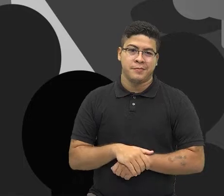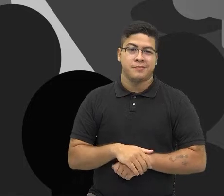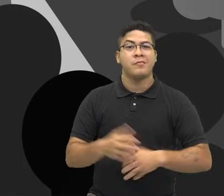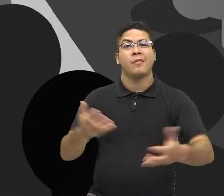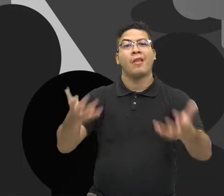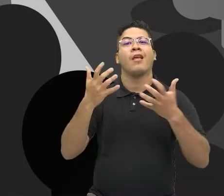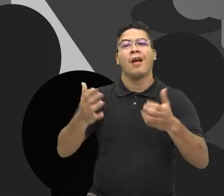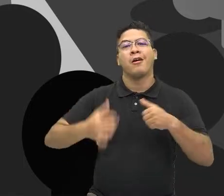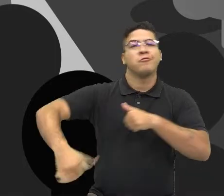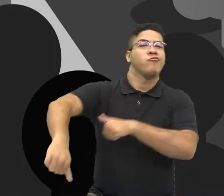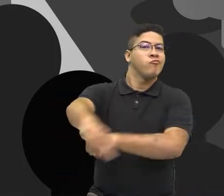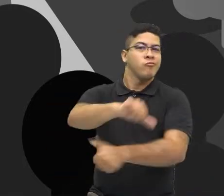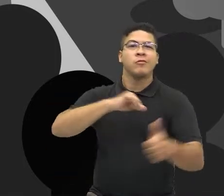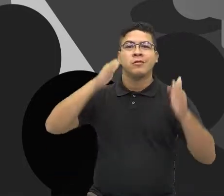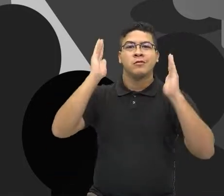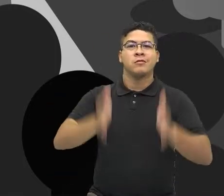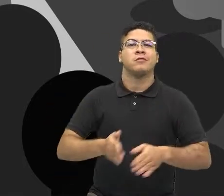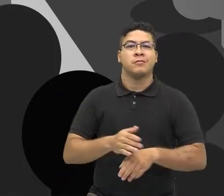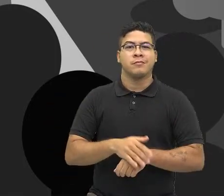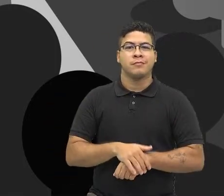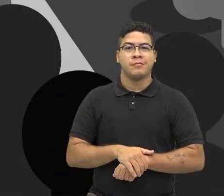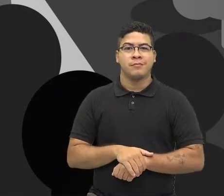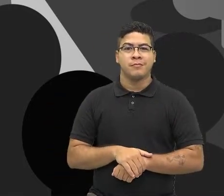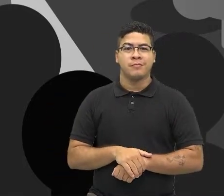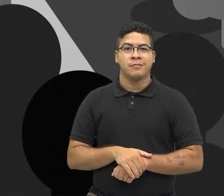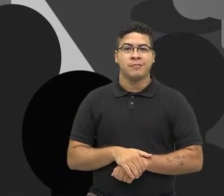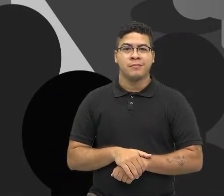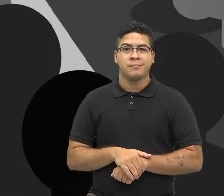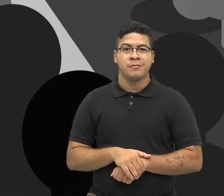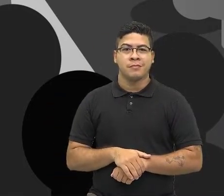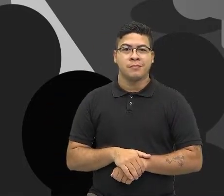Queremos mudança já!